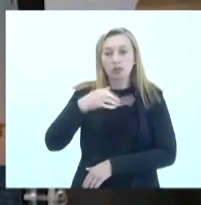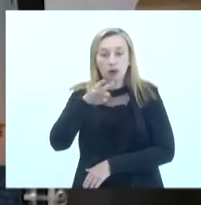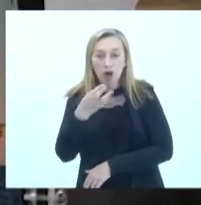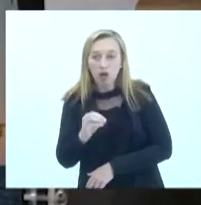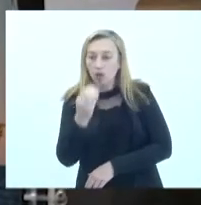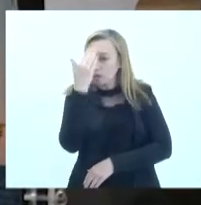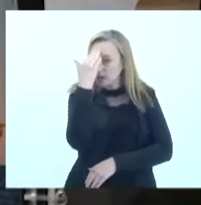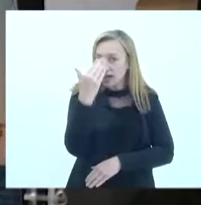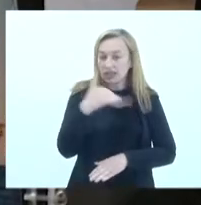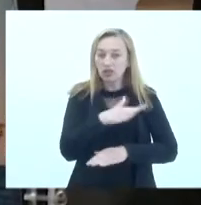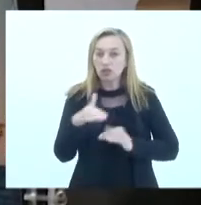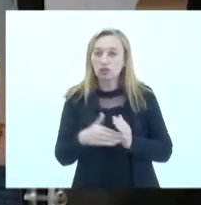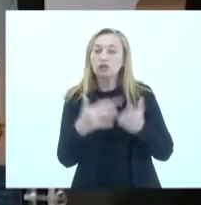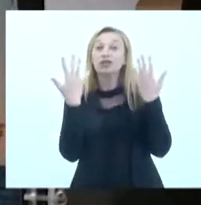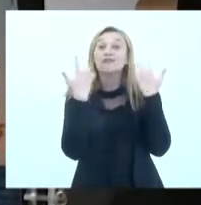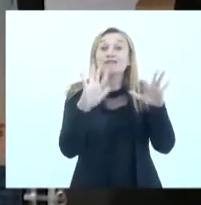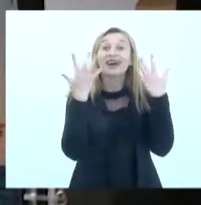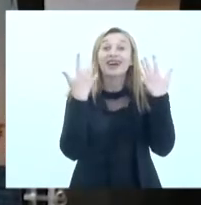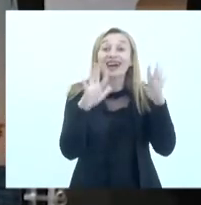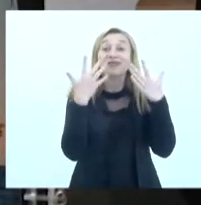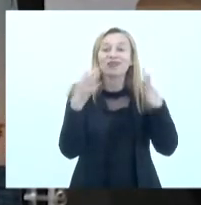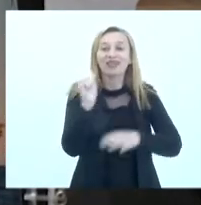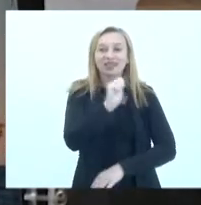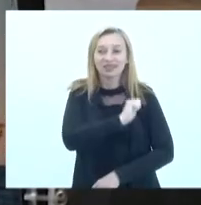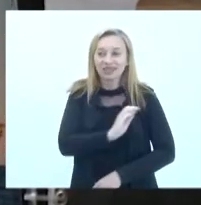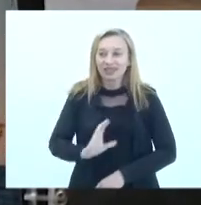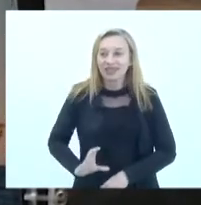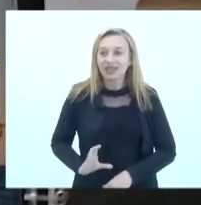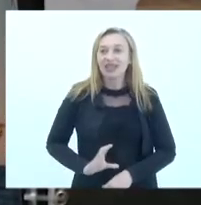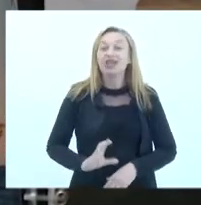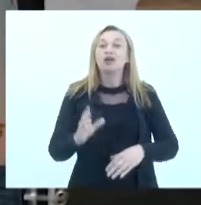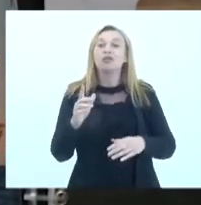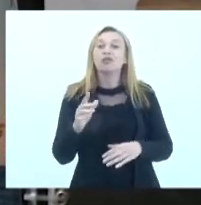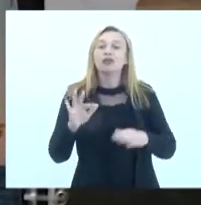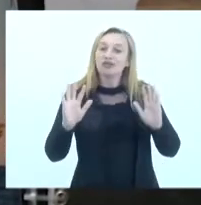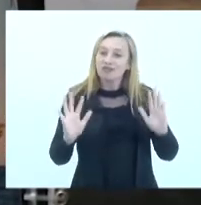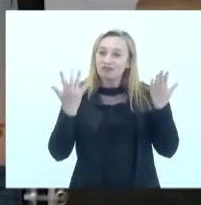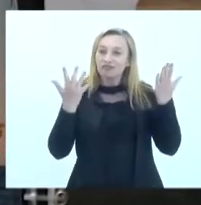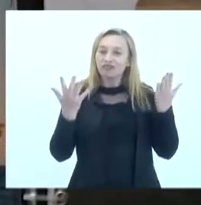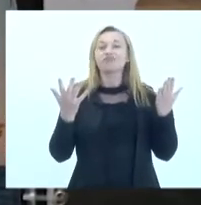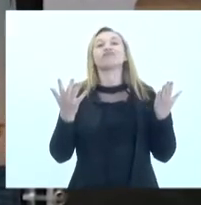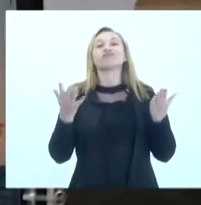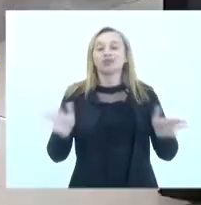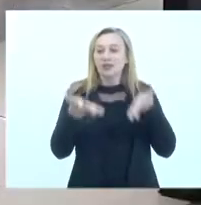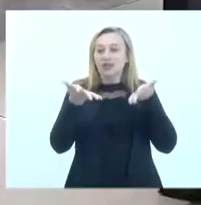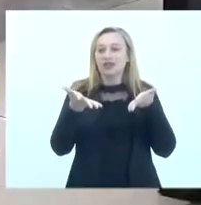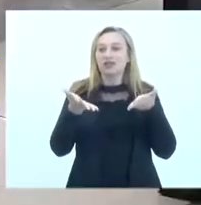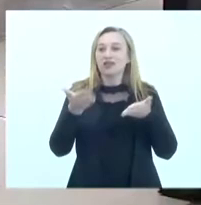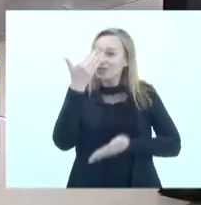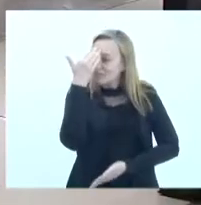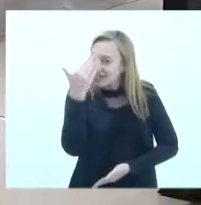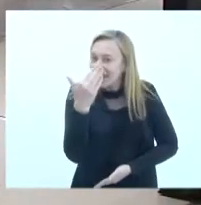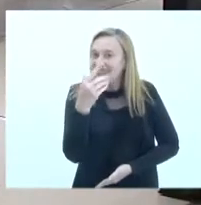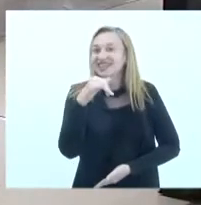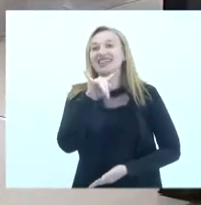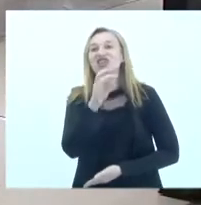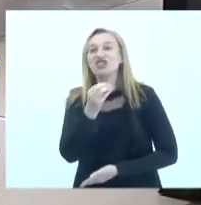Muito obrigado a todos e parabéns, André, pelo evento e pela iniciativa. Obrigado,